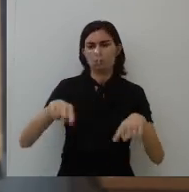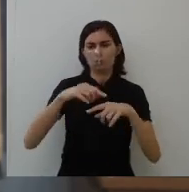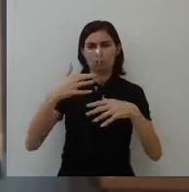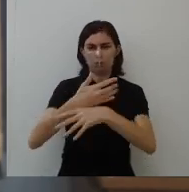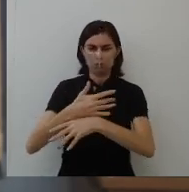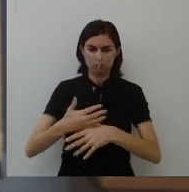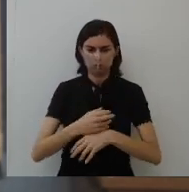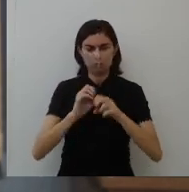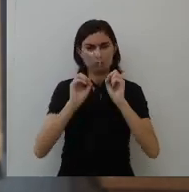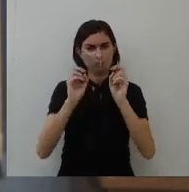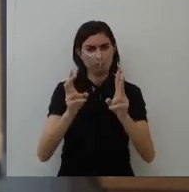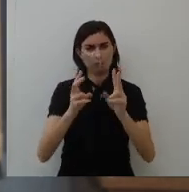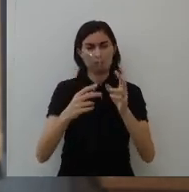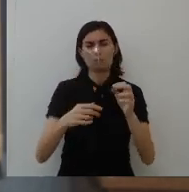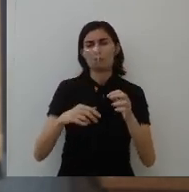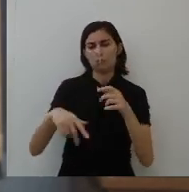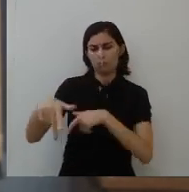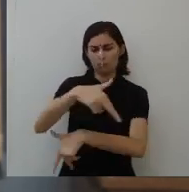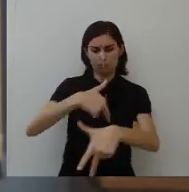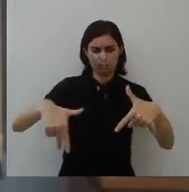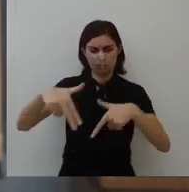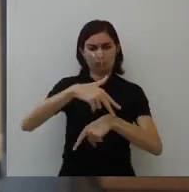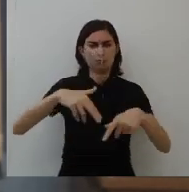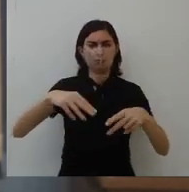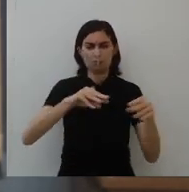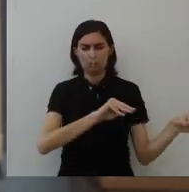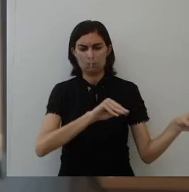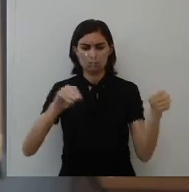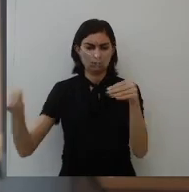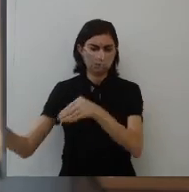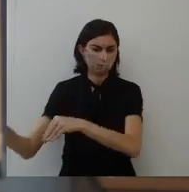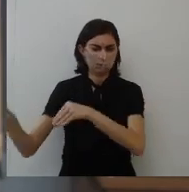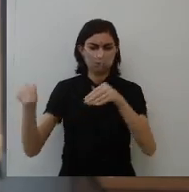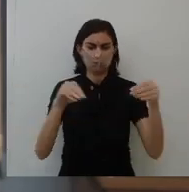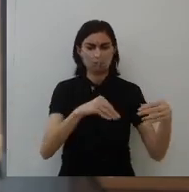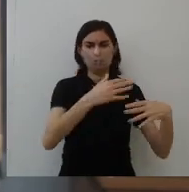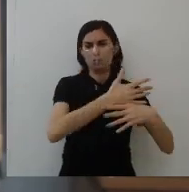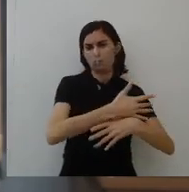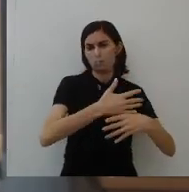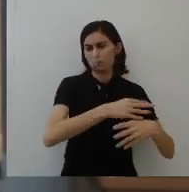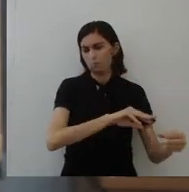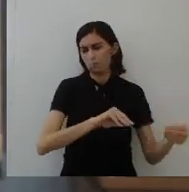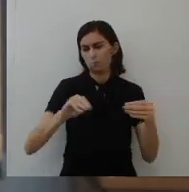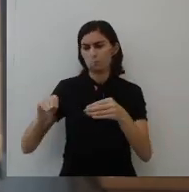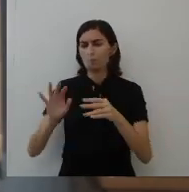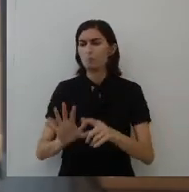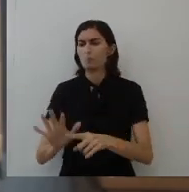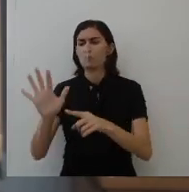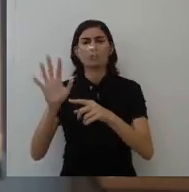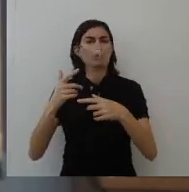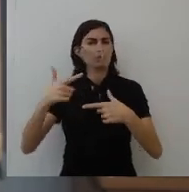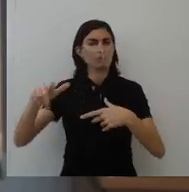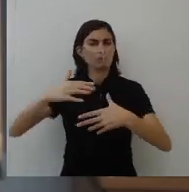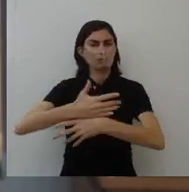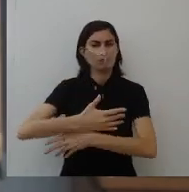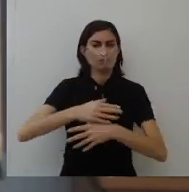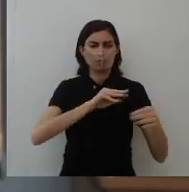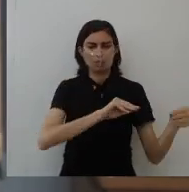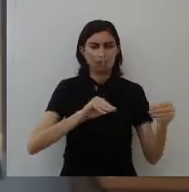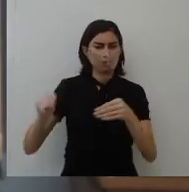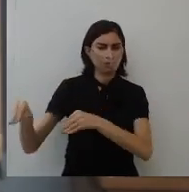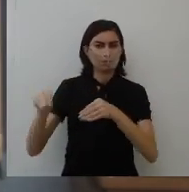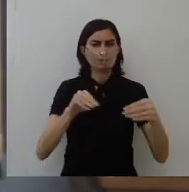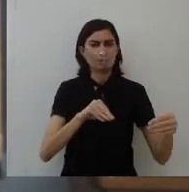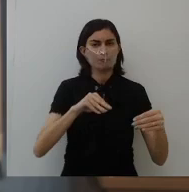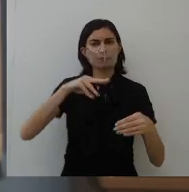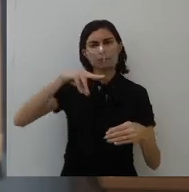cidades, ok? Então, fluxo de pessoas, migrações, né? Então, como é que uma cidade influencia a outra em termos de migrações,